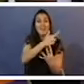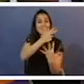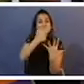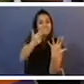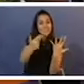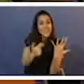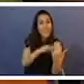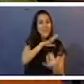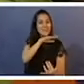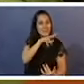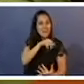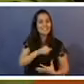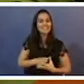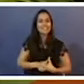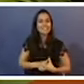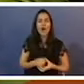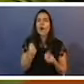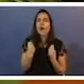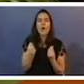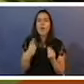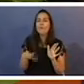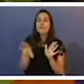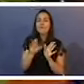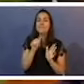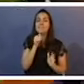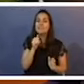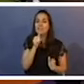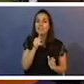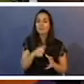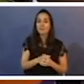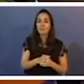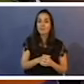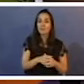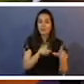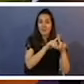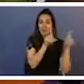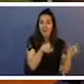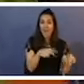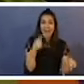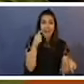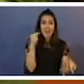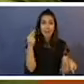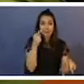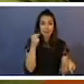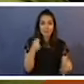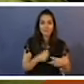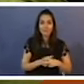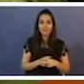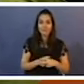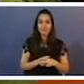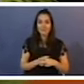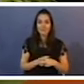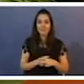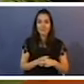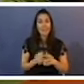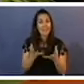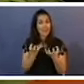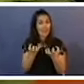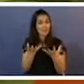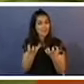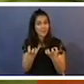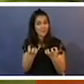espécies de animais como por exemplo as imagens o gato palheiro o quero-quero